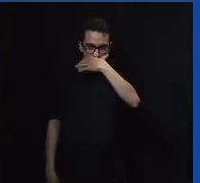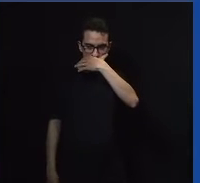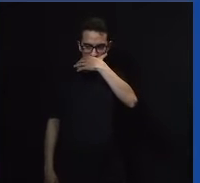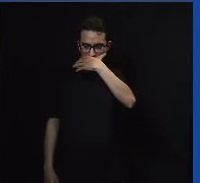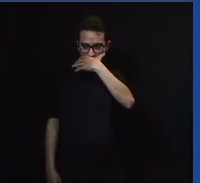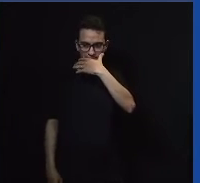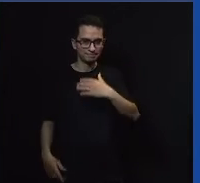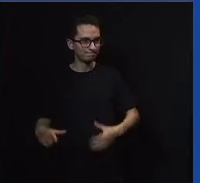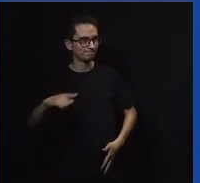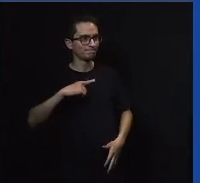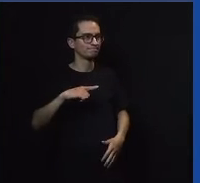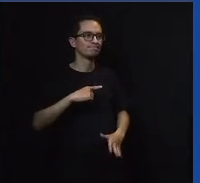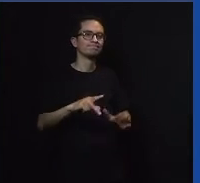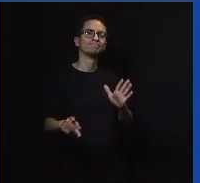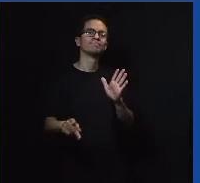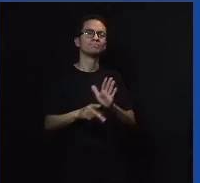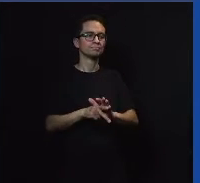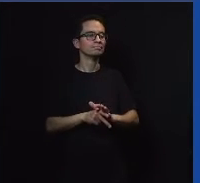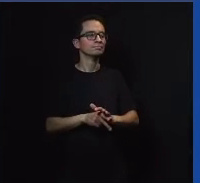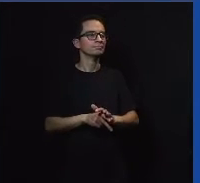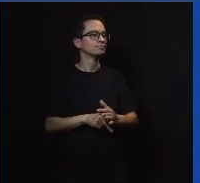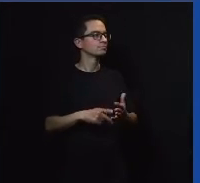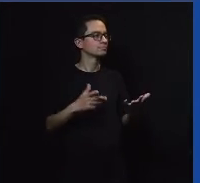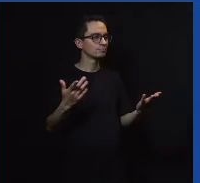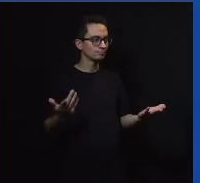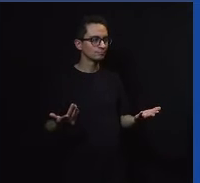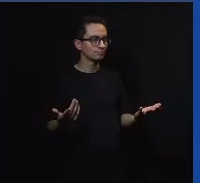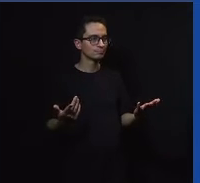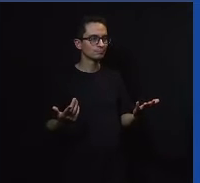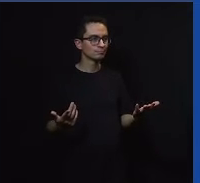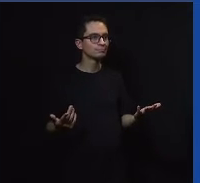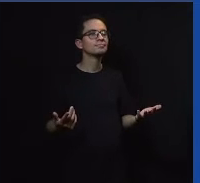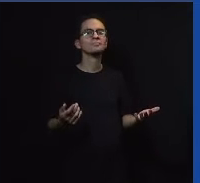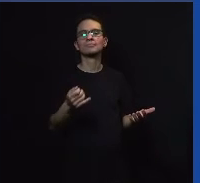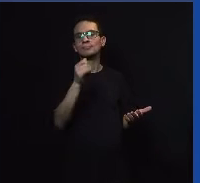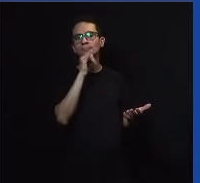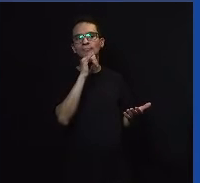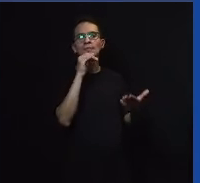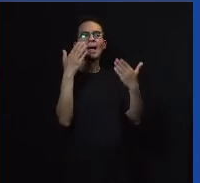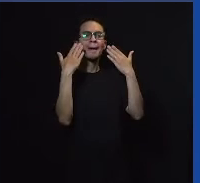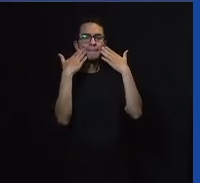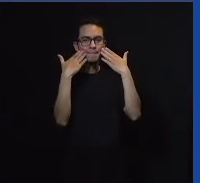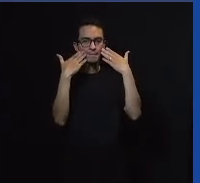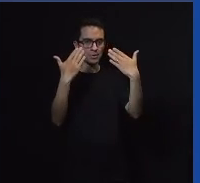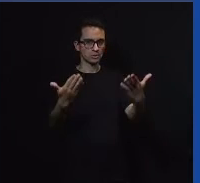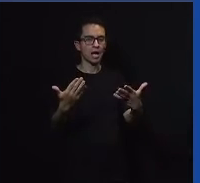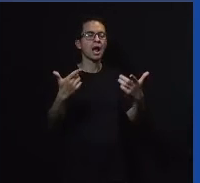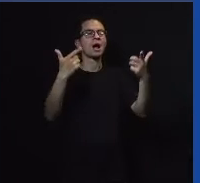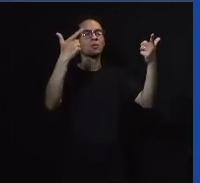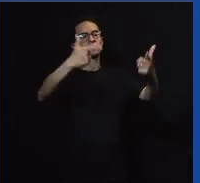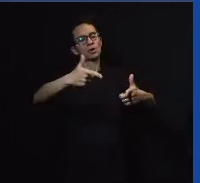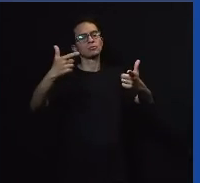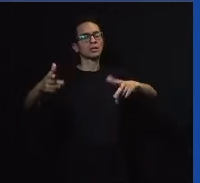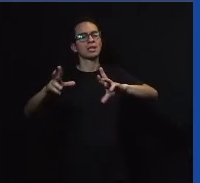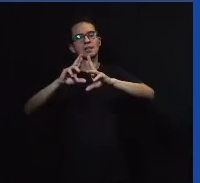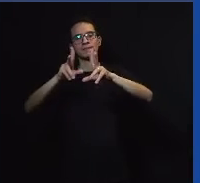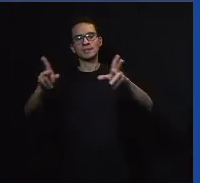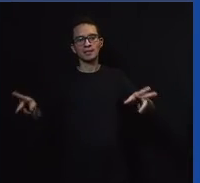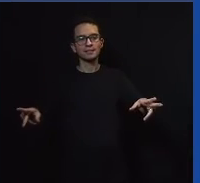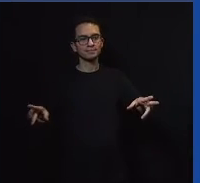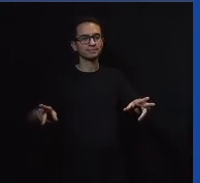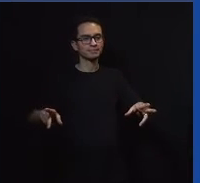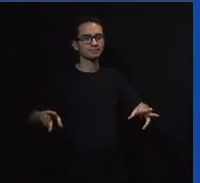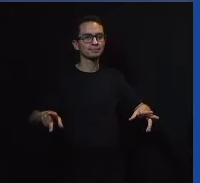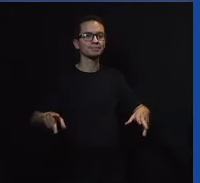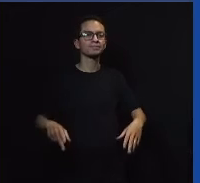Eu acho que, como a Virgínia falou, essa questão de mostrar que isso já foi feito em outros lugares ou que está disponível para outros lugares,